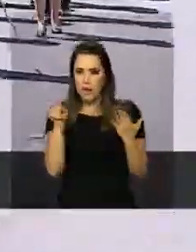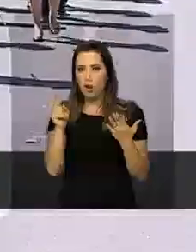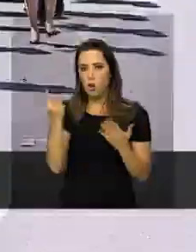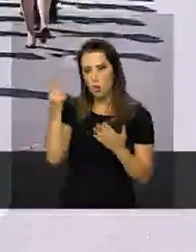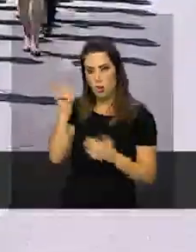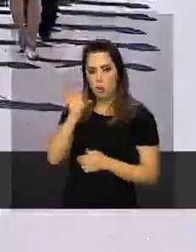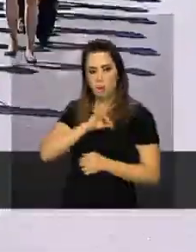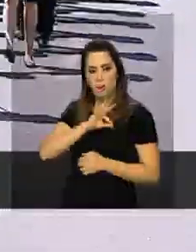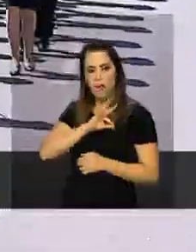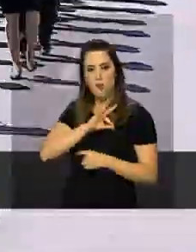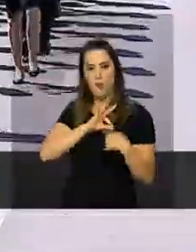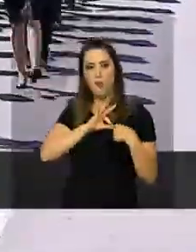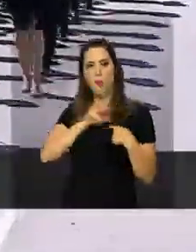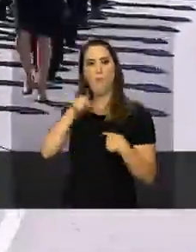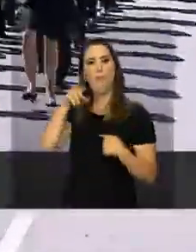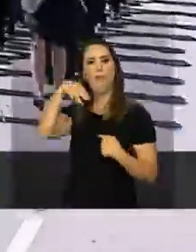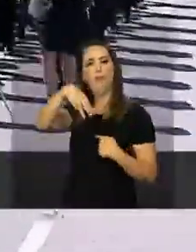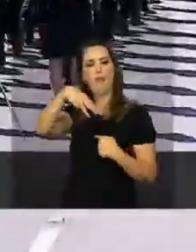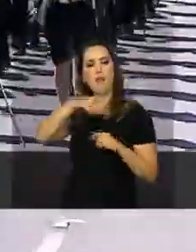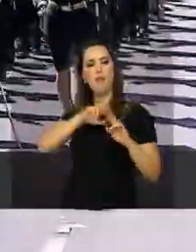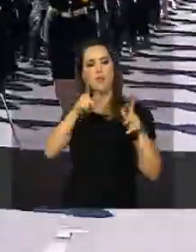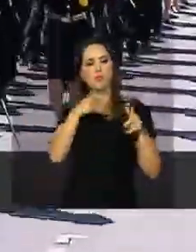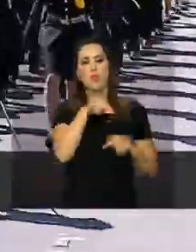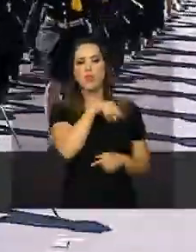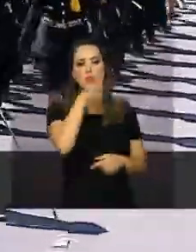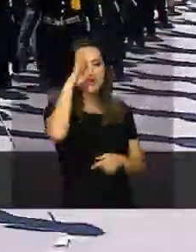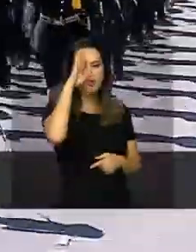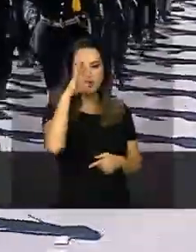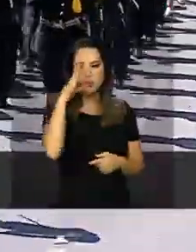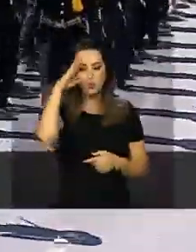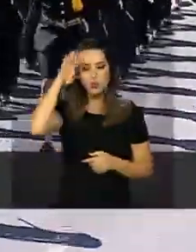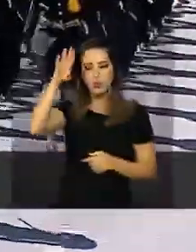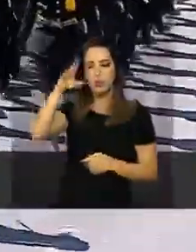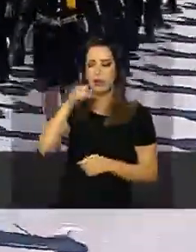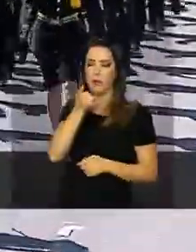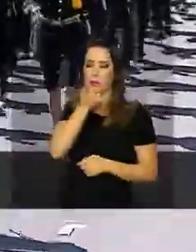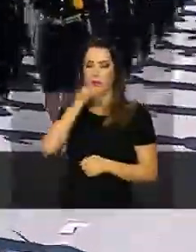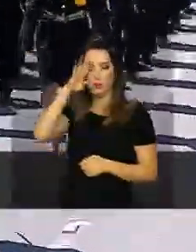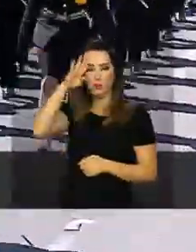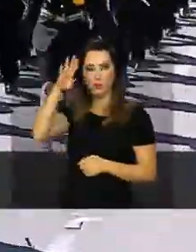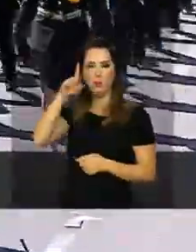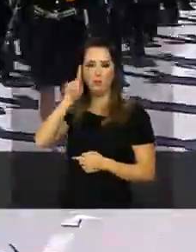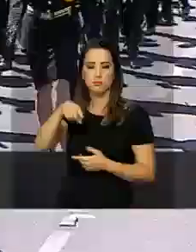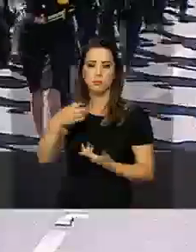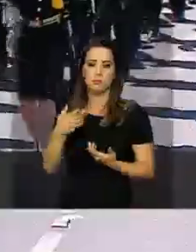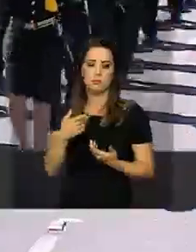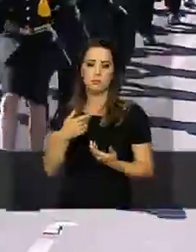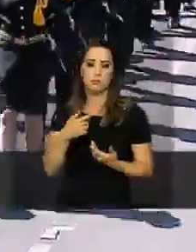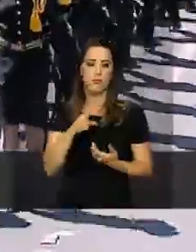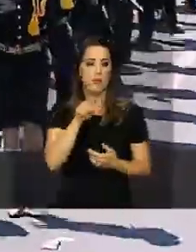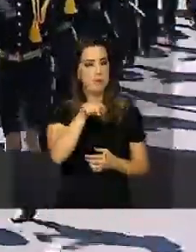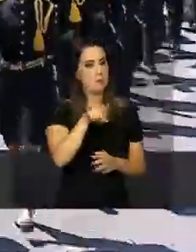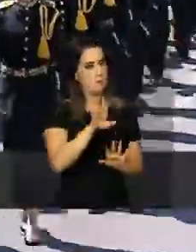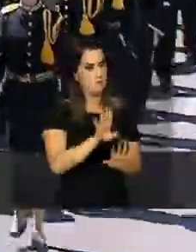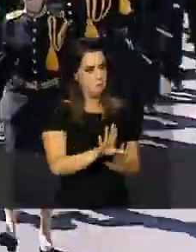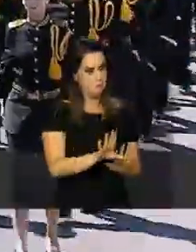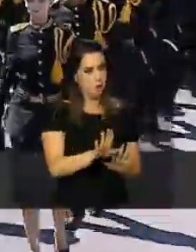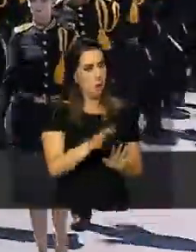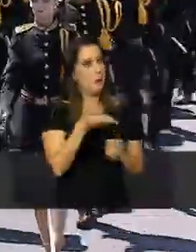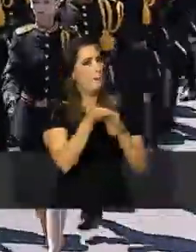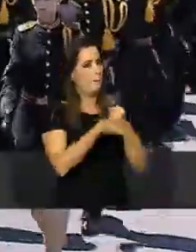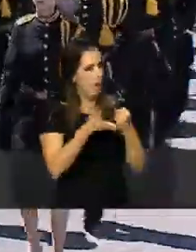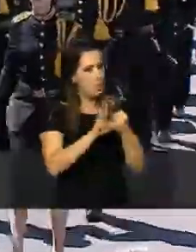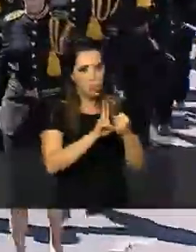um policial militar da de um soldado do Exército? Mas é o básico da disciplina, não. É, disciplina, a parte